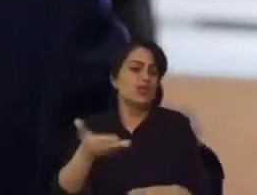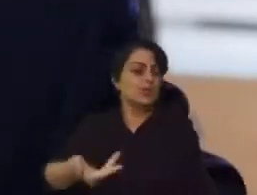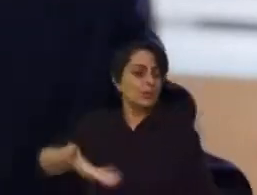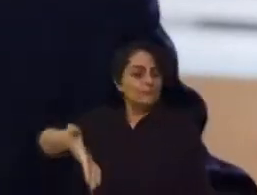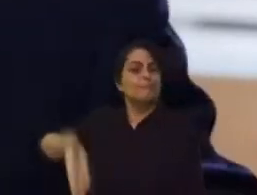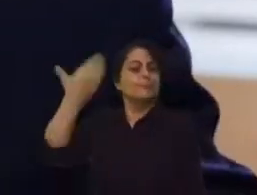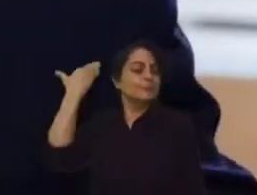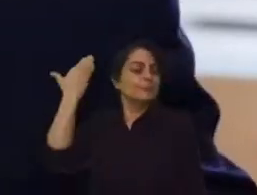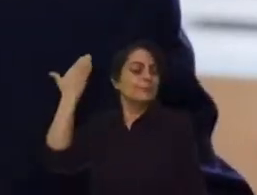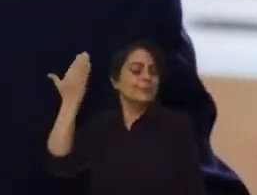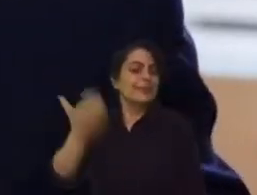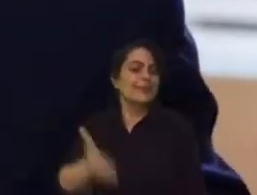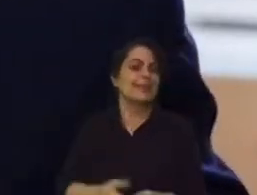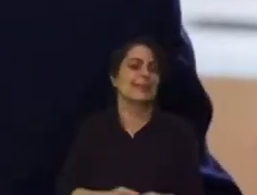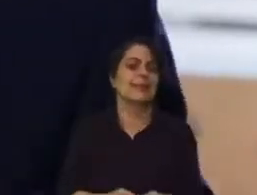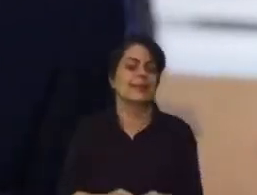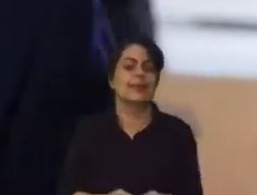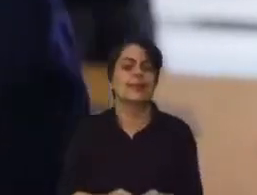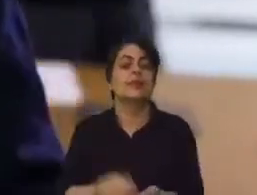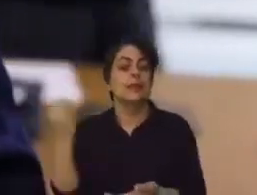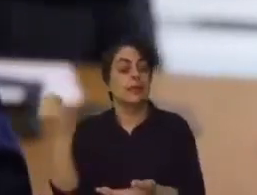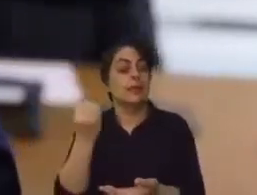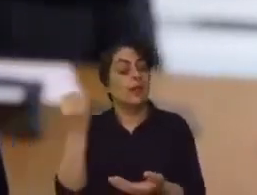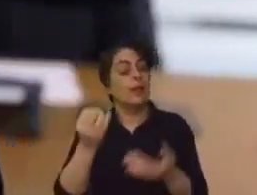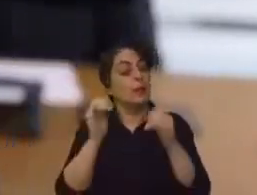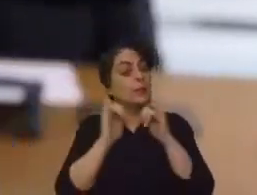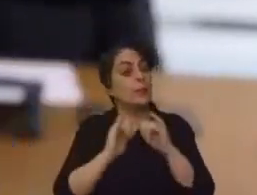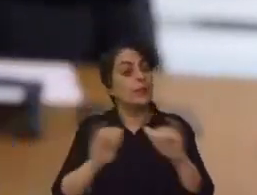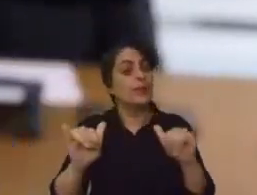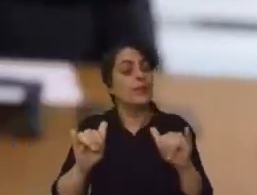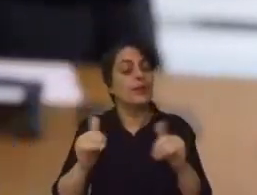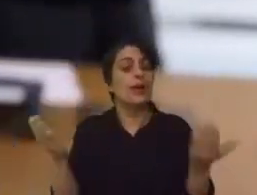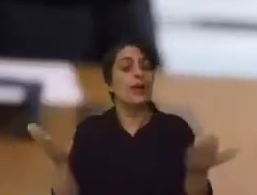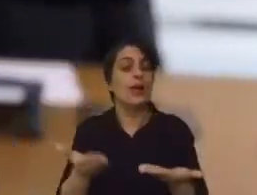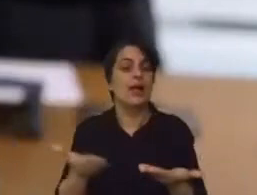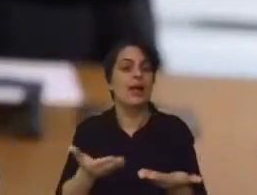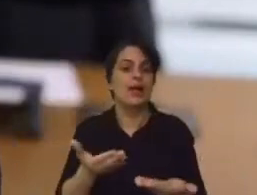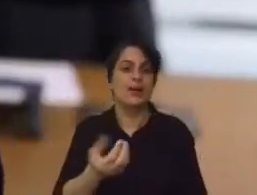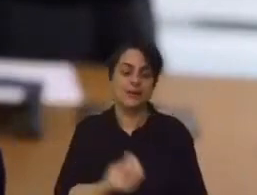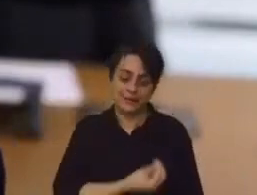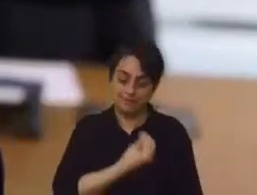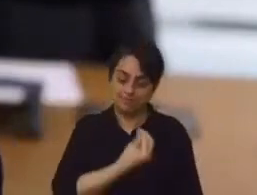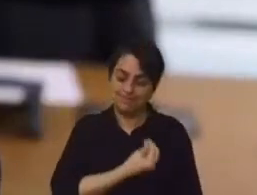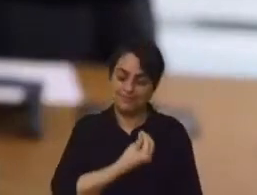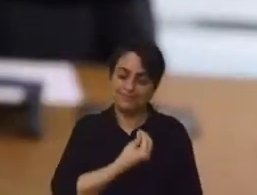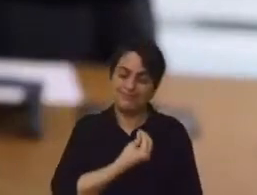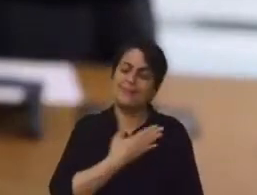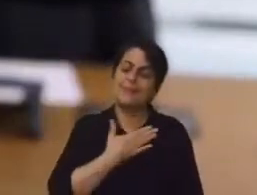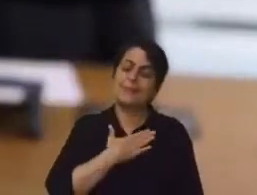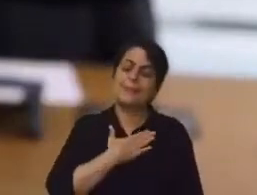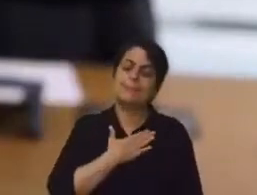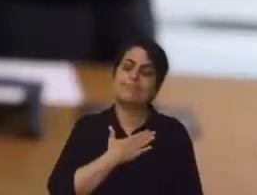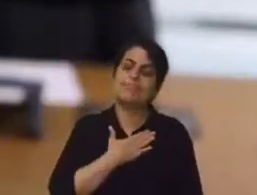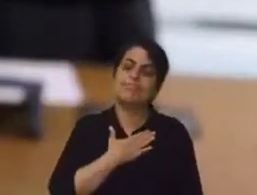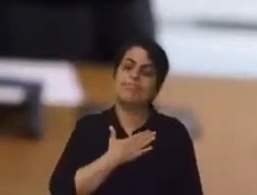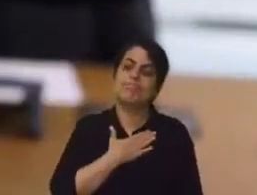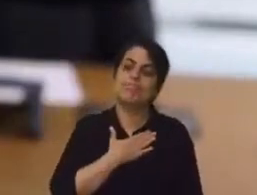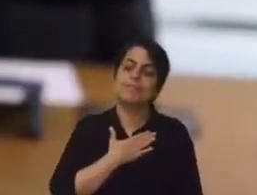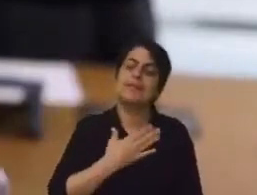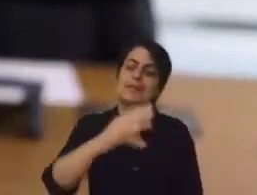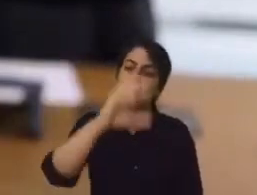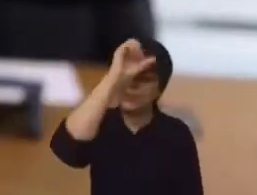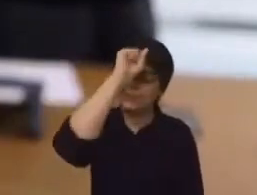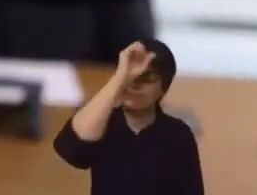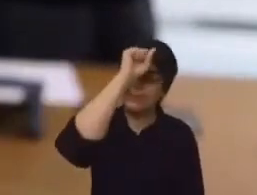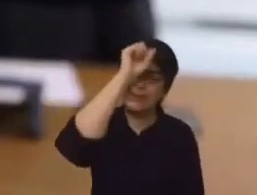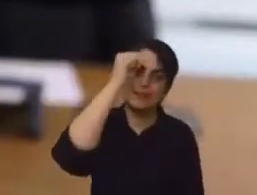uma coisa muito importante. Eu estou num momento da minha vida em que eu quero aprender. Eu não quero falar com vocês